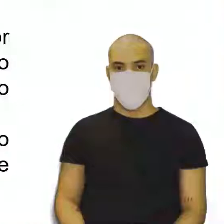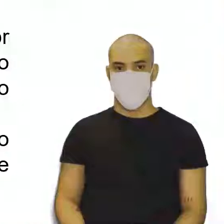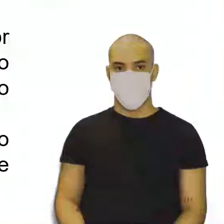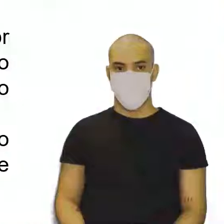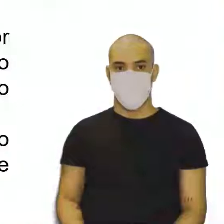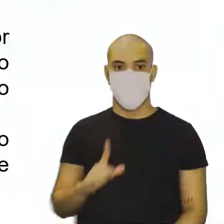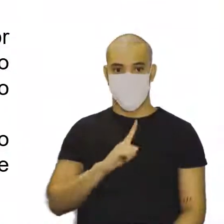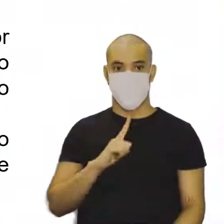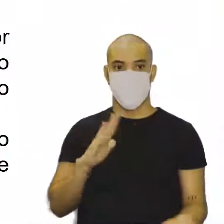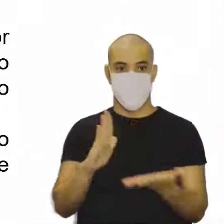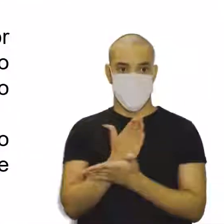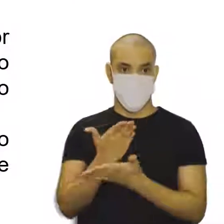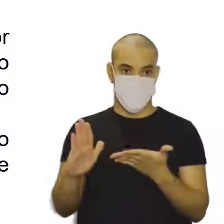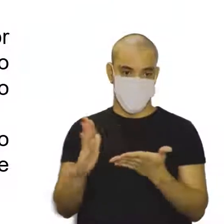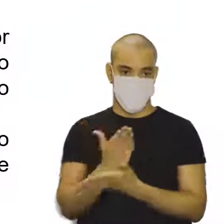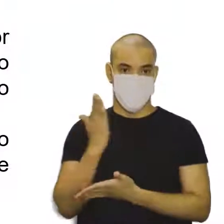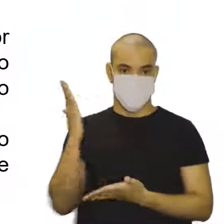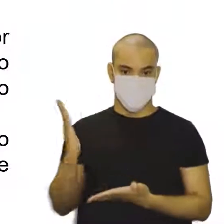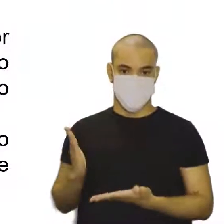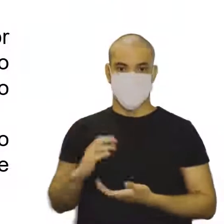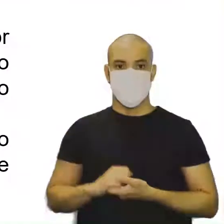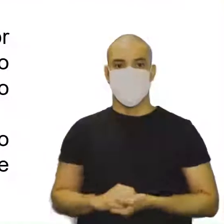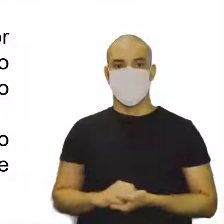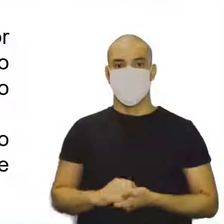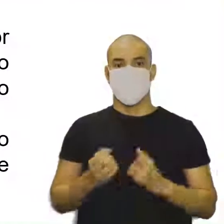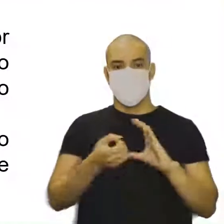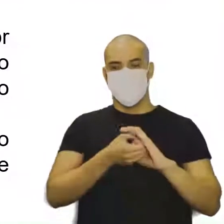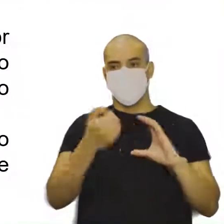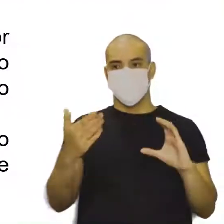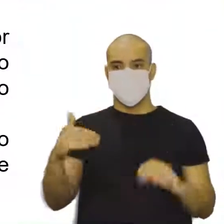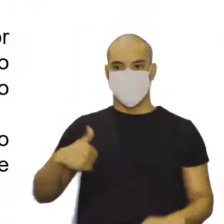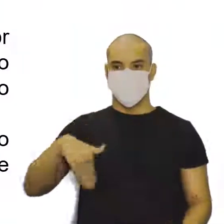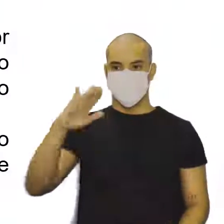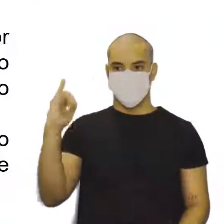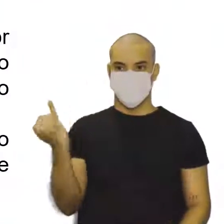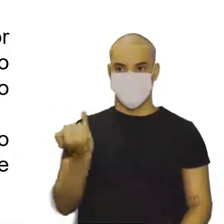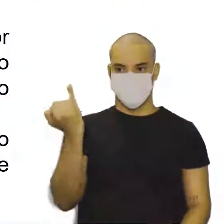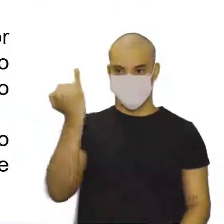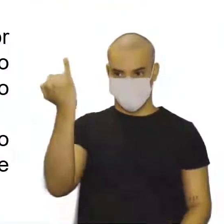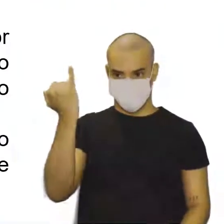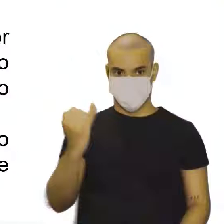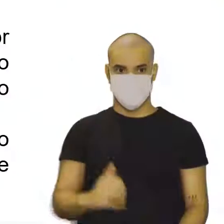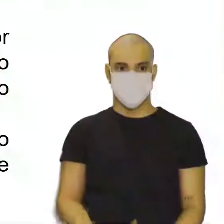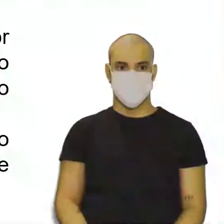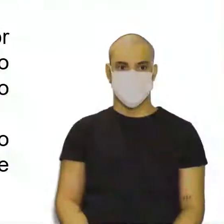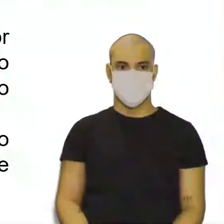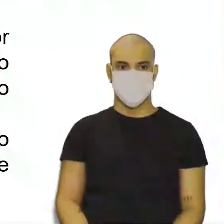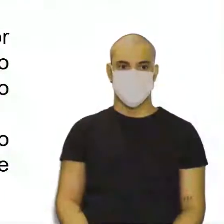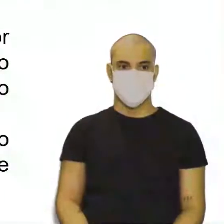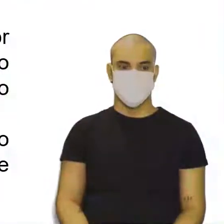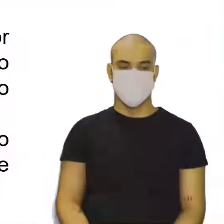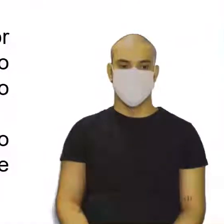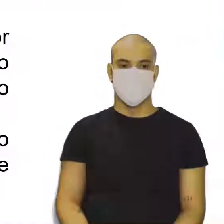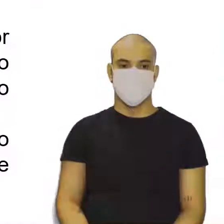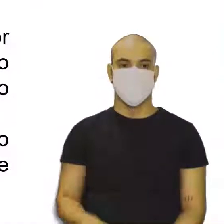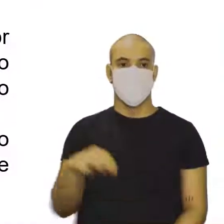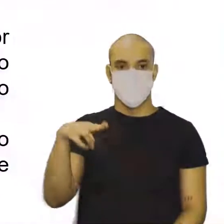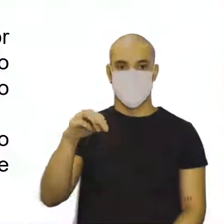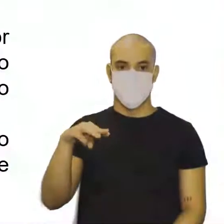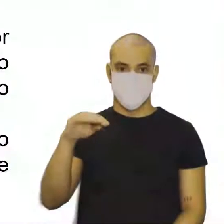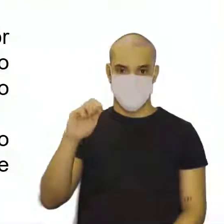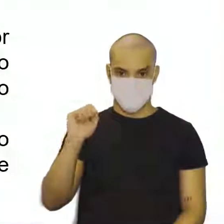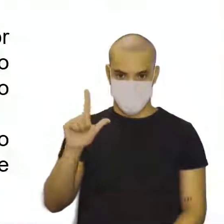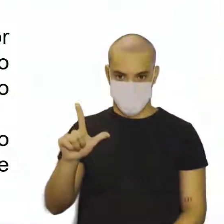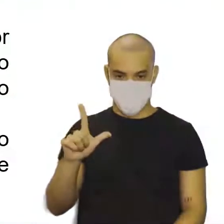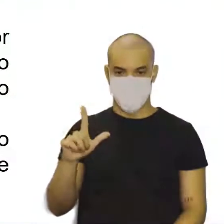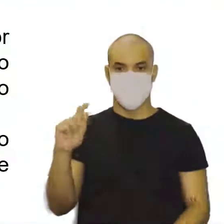colocar alguns. Então, aqui nós temos as características mais importantes dos fusíveis, que é a corrente nominal, que é o valor de corrente